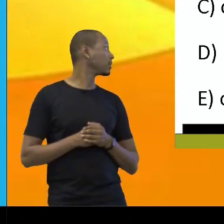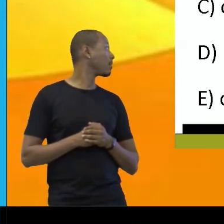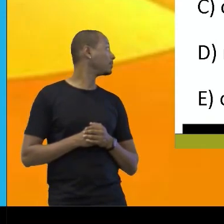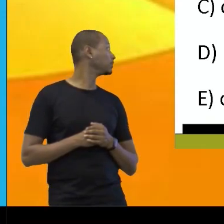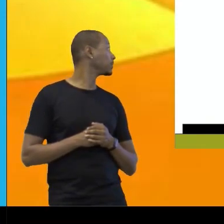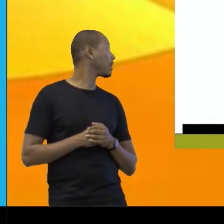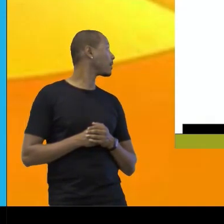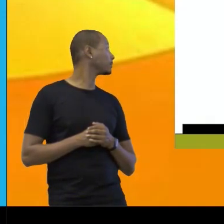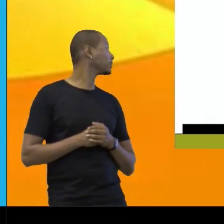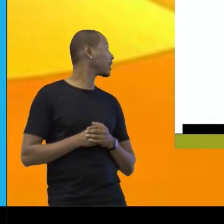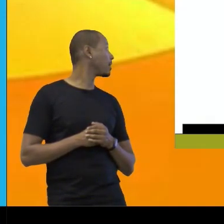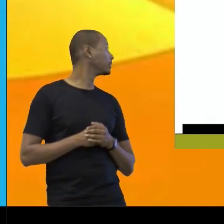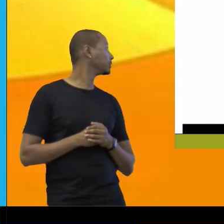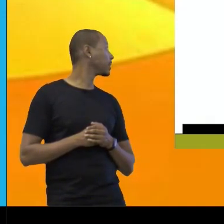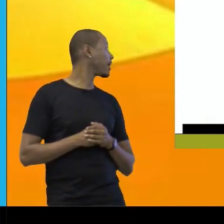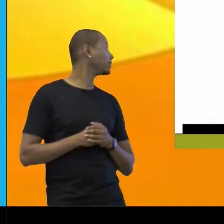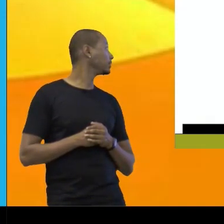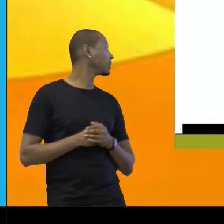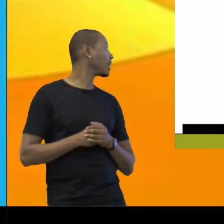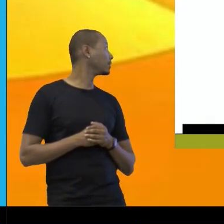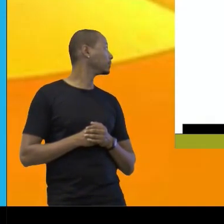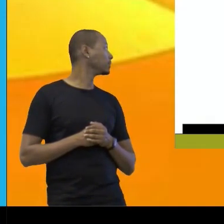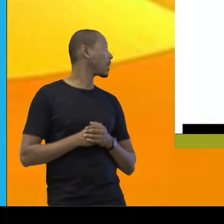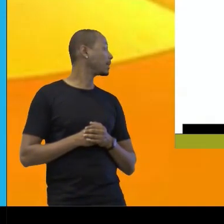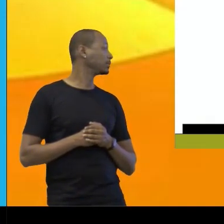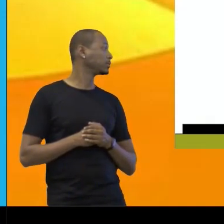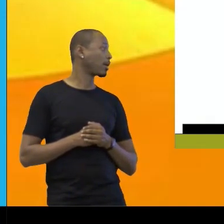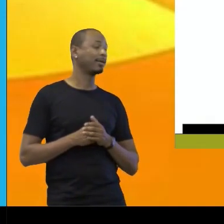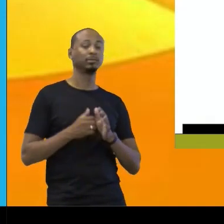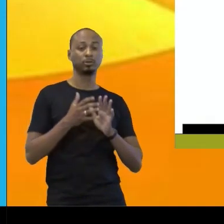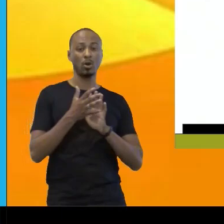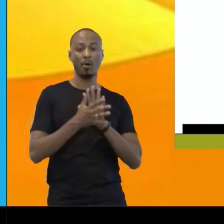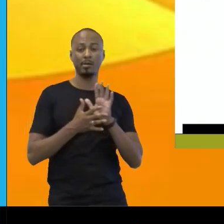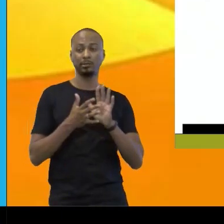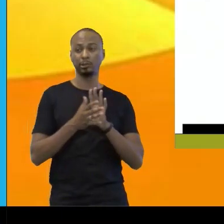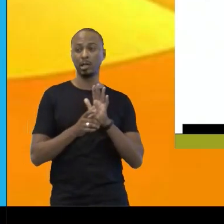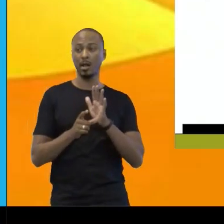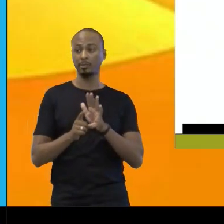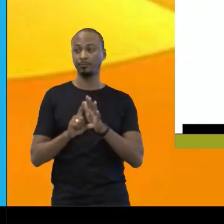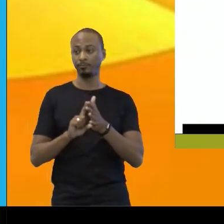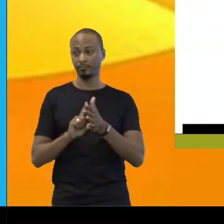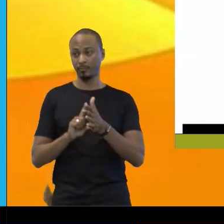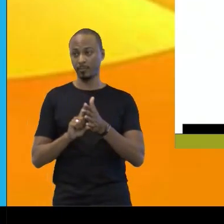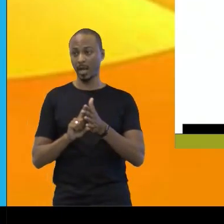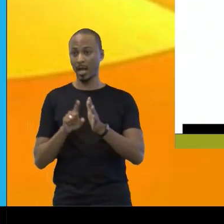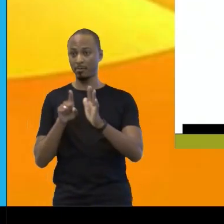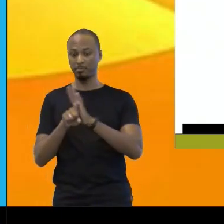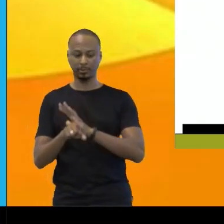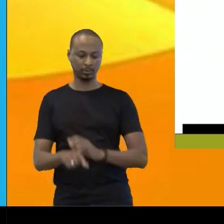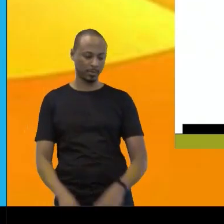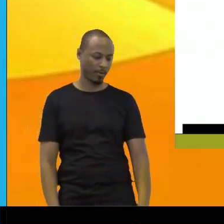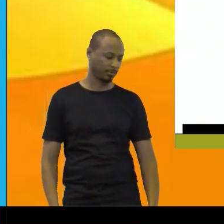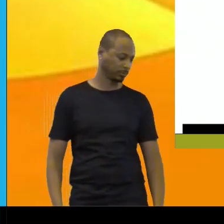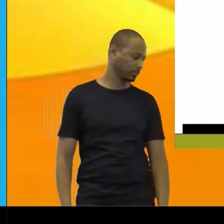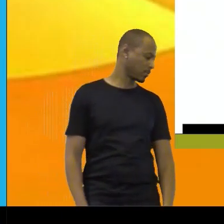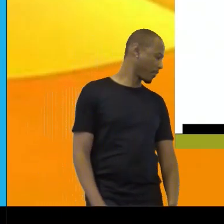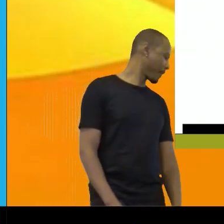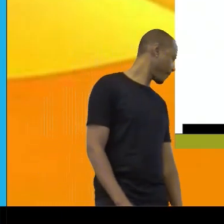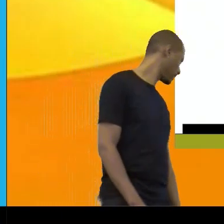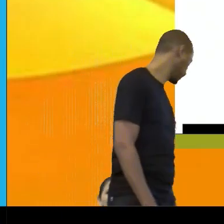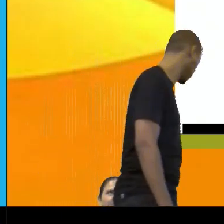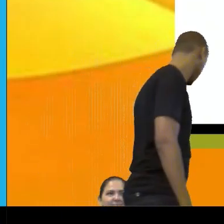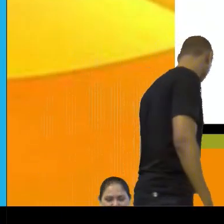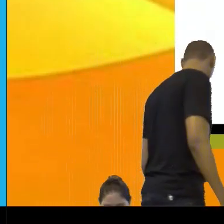Correto? Atenção, o texto que antecede essa questão diz: o príncipe, portanto,